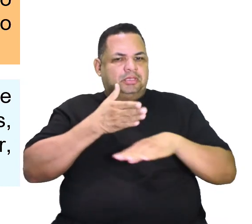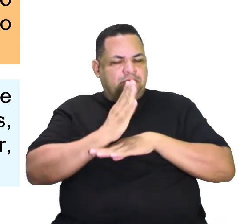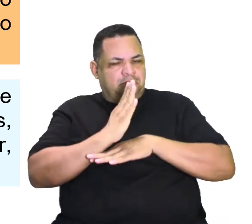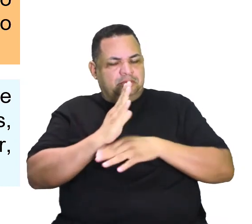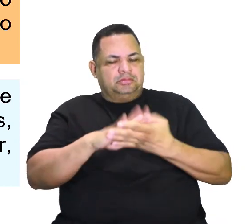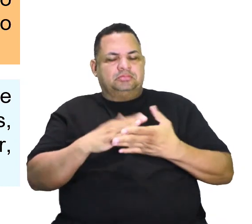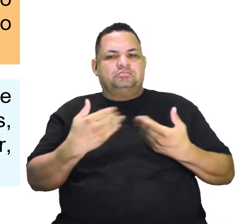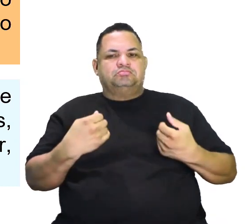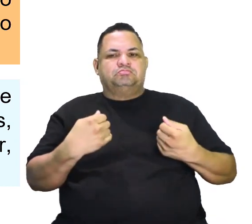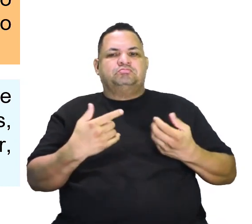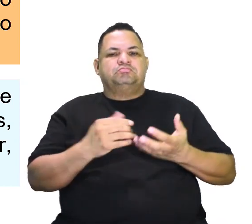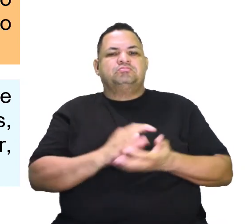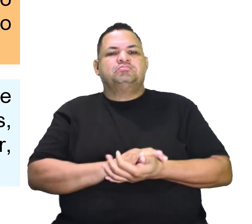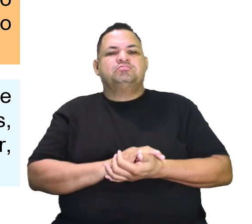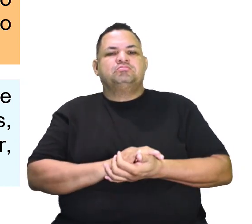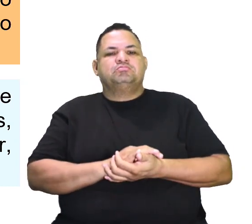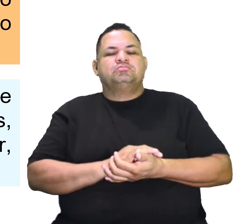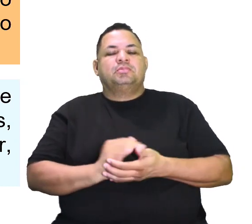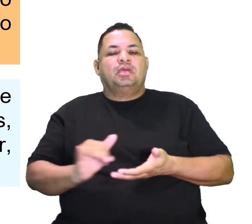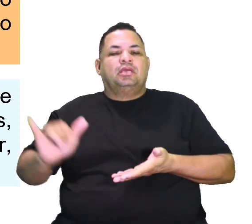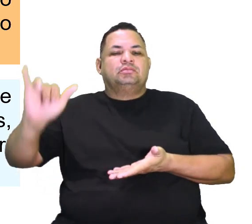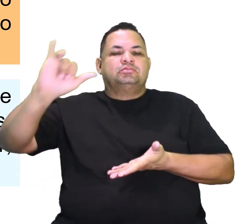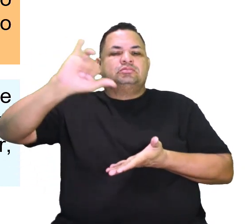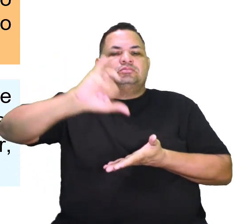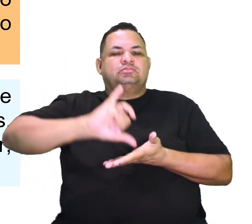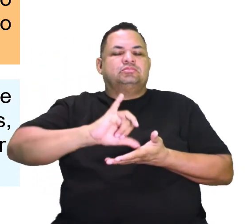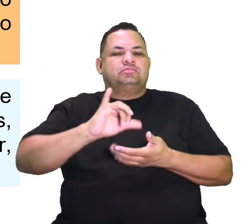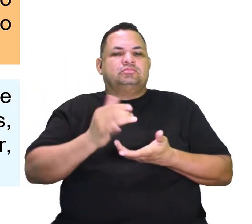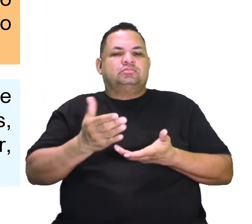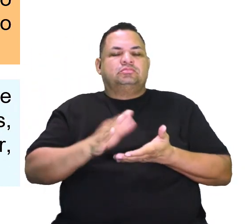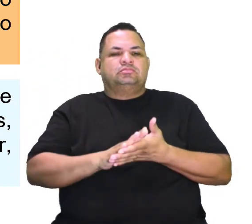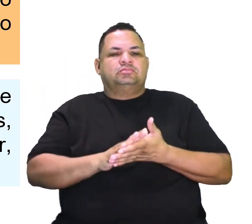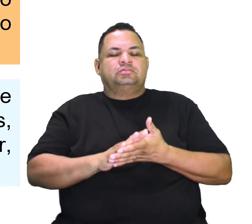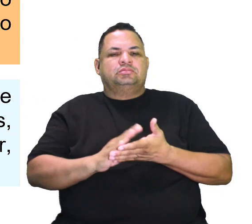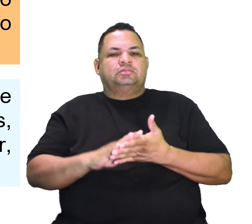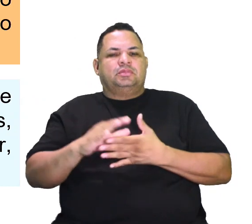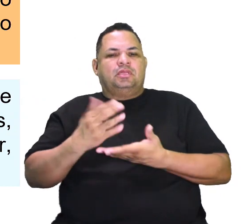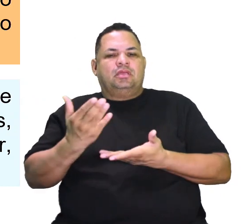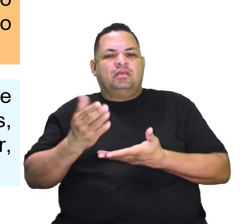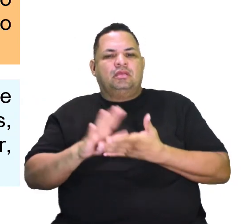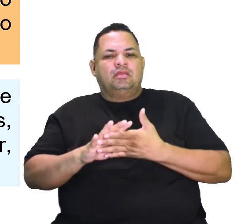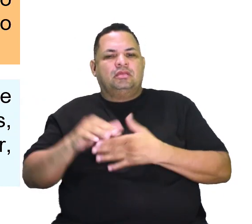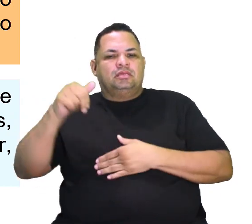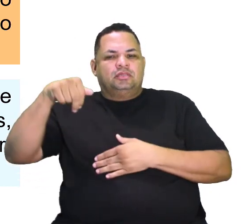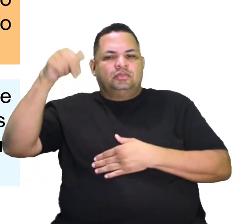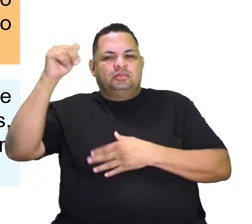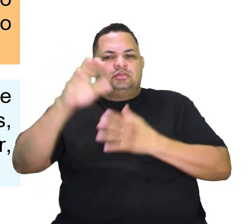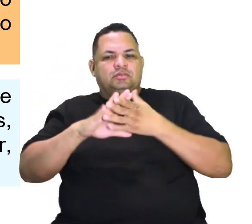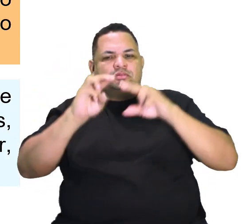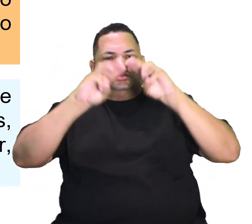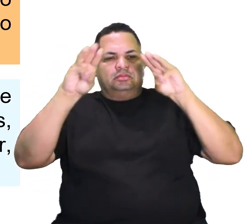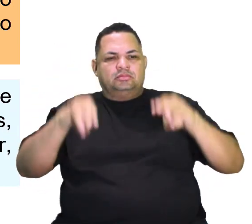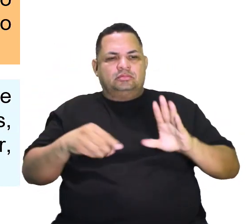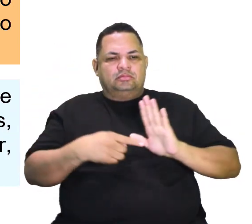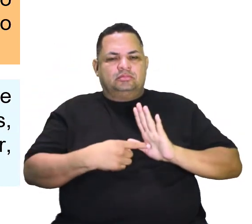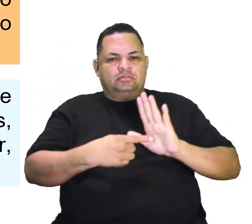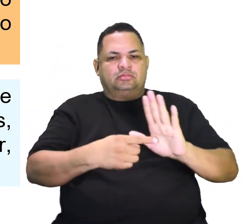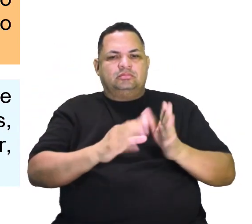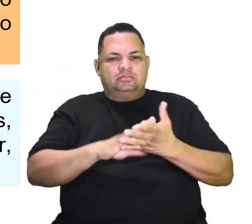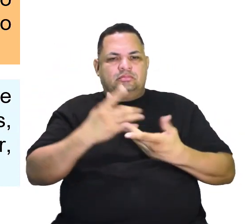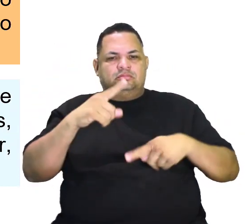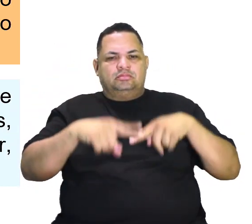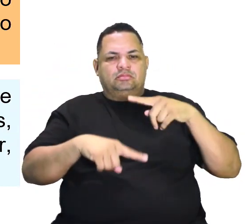Brasil, capitais da região norte, e sempre quando a gente vai visitar um museu, uma igreja, onde tem exposição